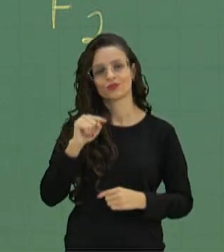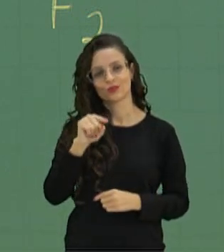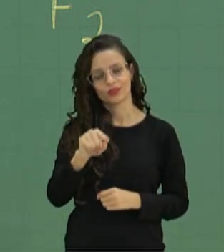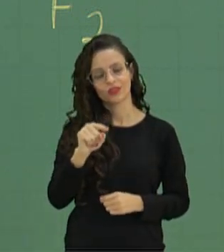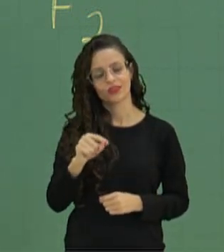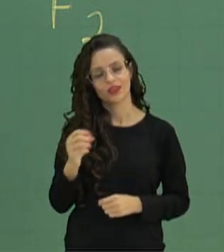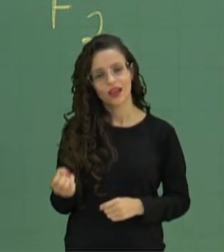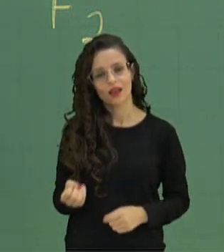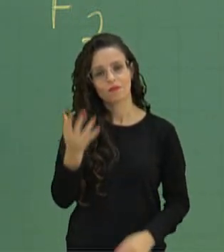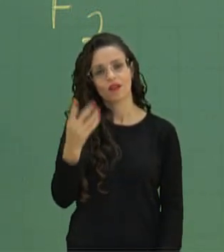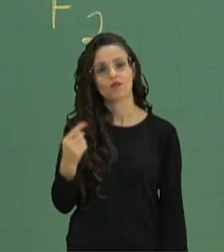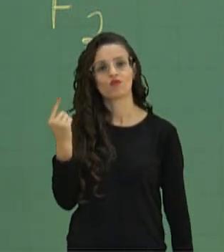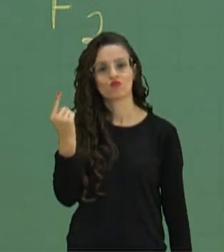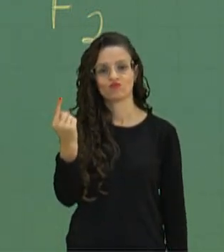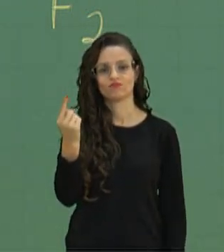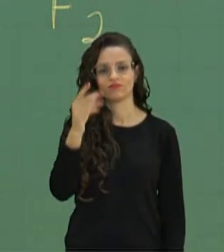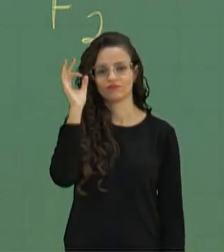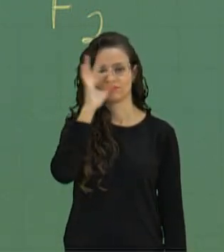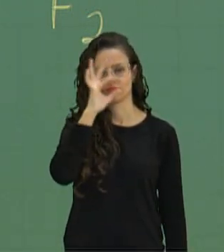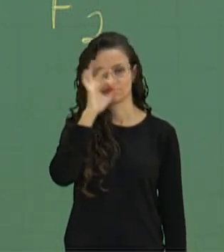que apareceu um lá, ó.